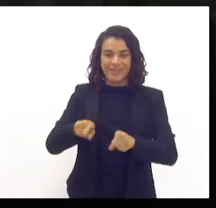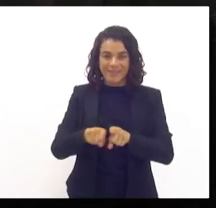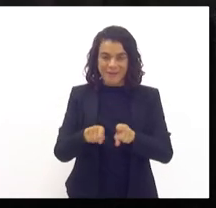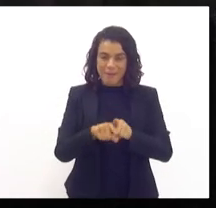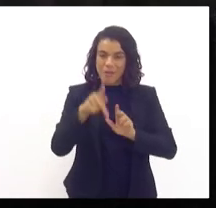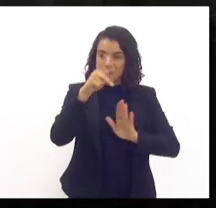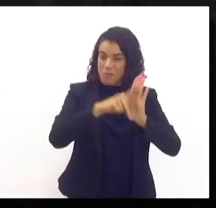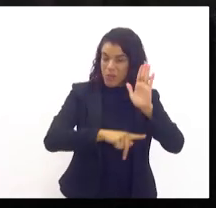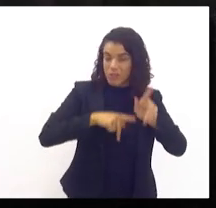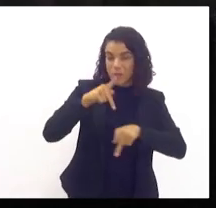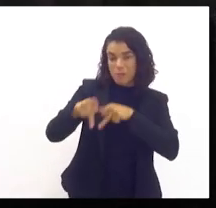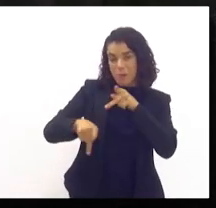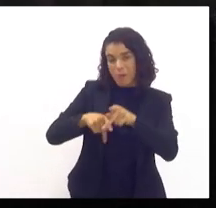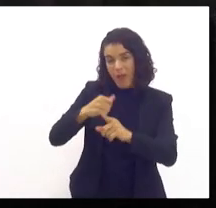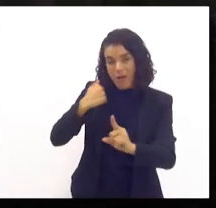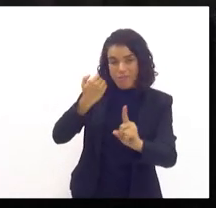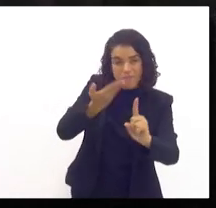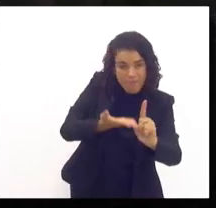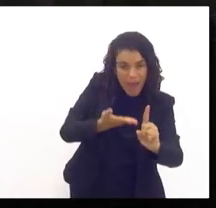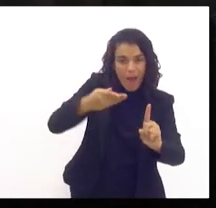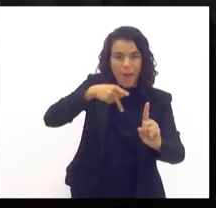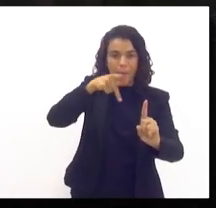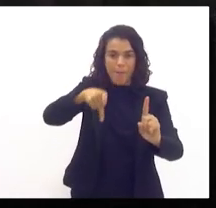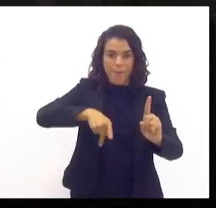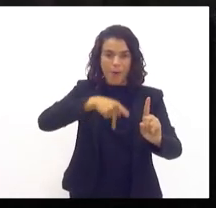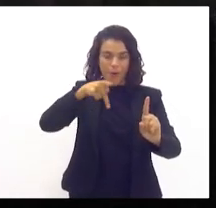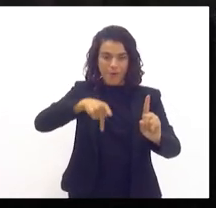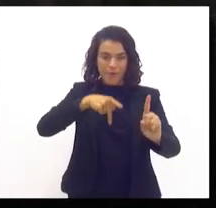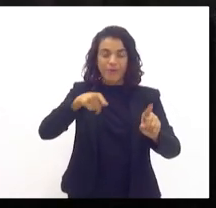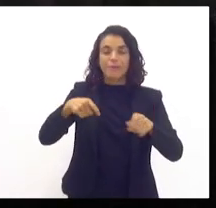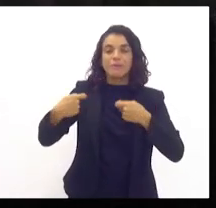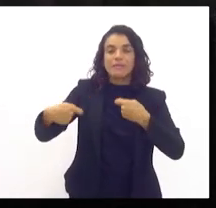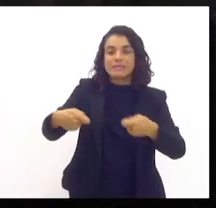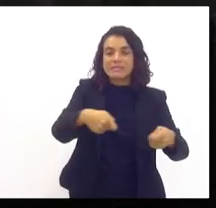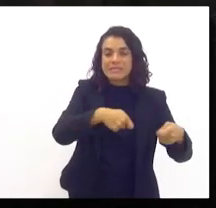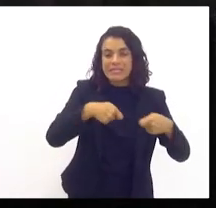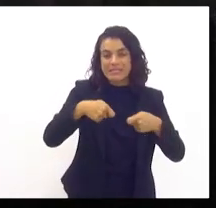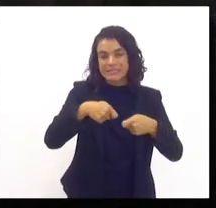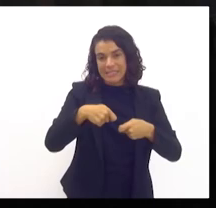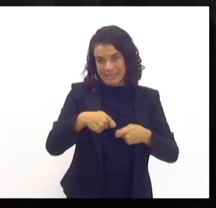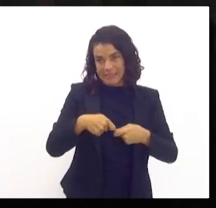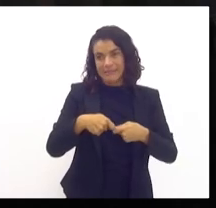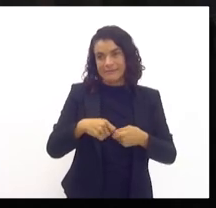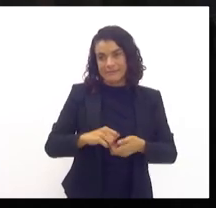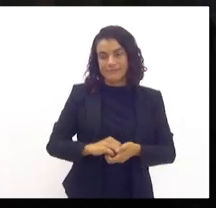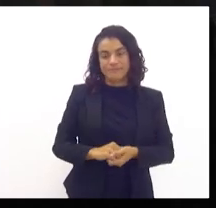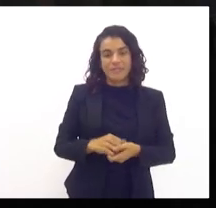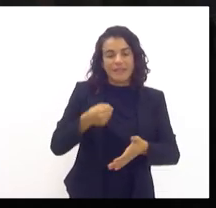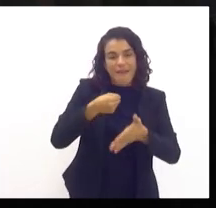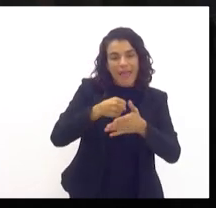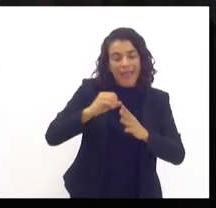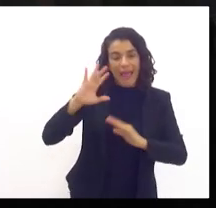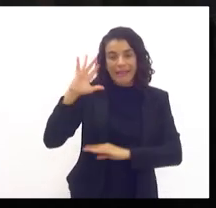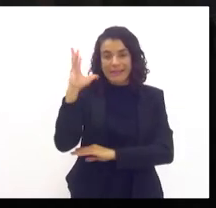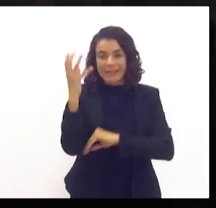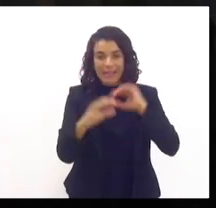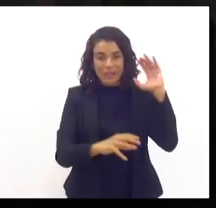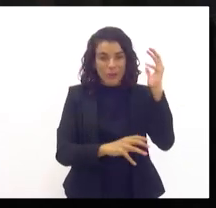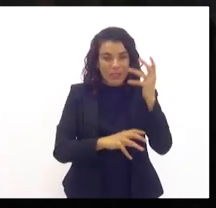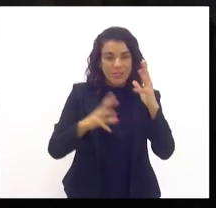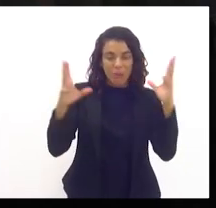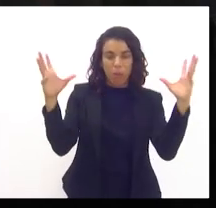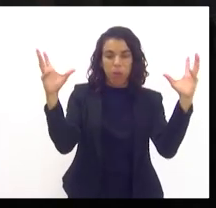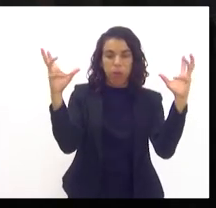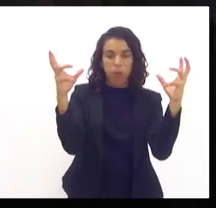projeto popular para o povo e para as necessidades que a natureza enfrenta hoje no Estado do Rio de